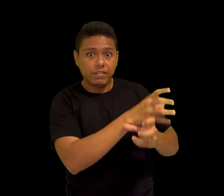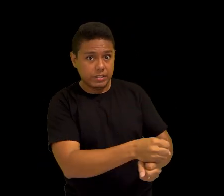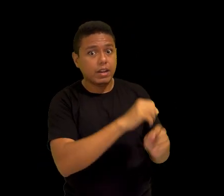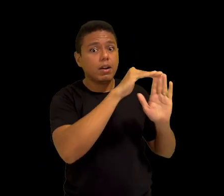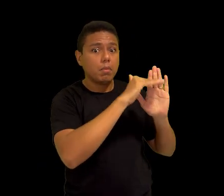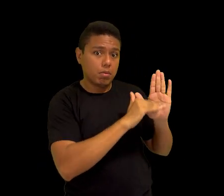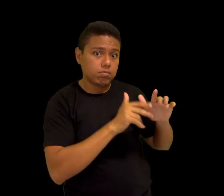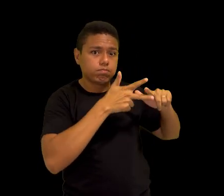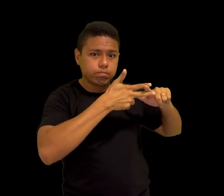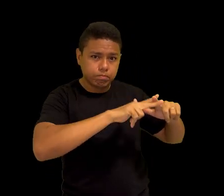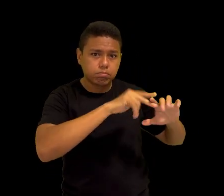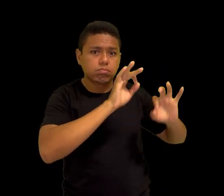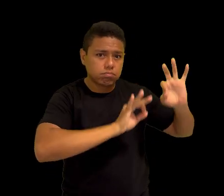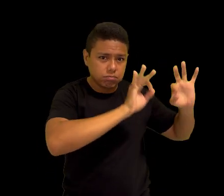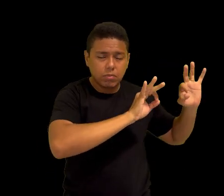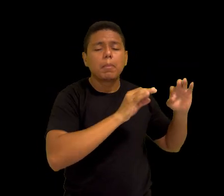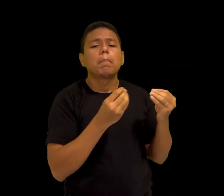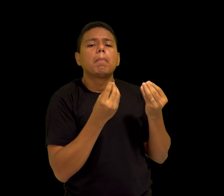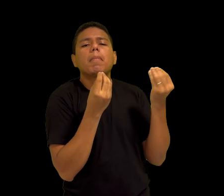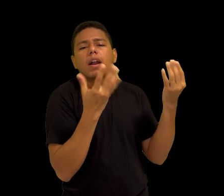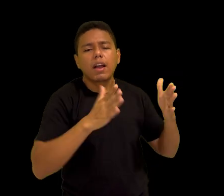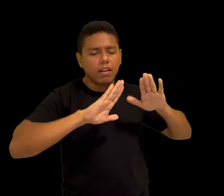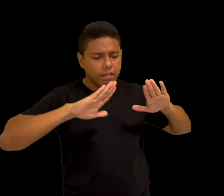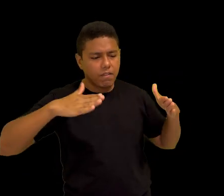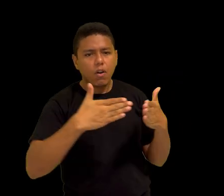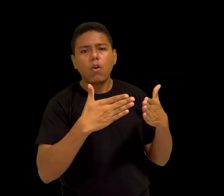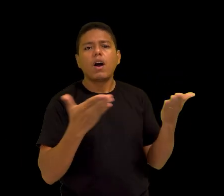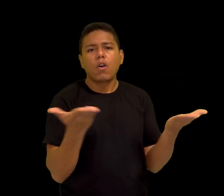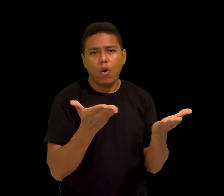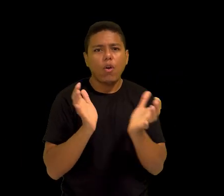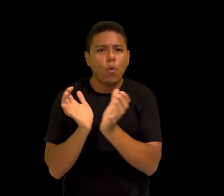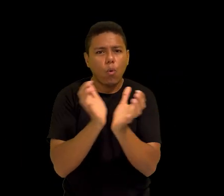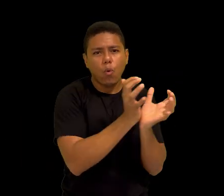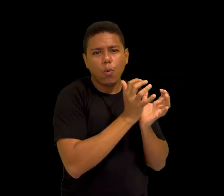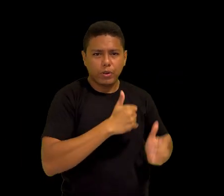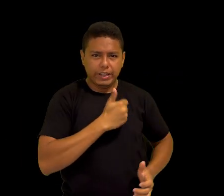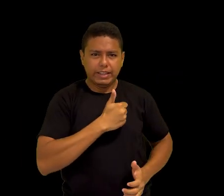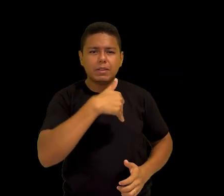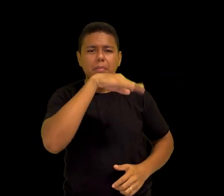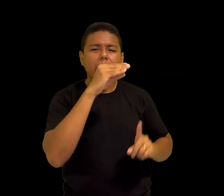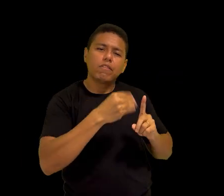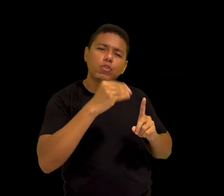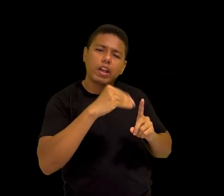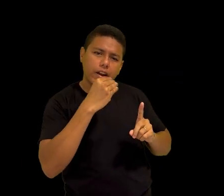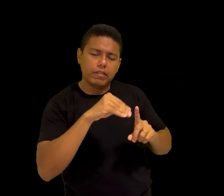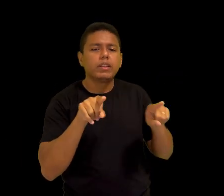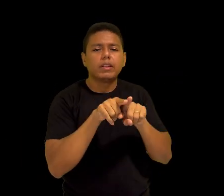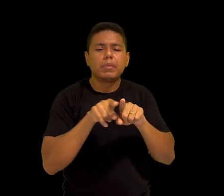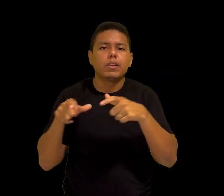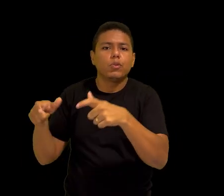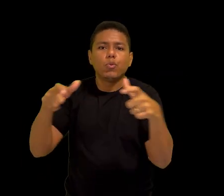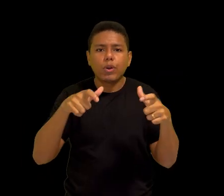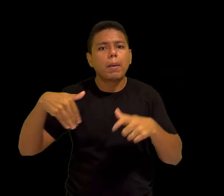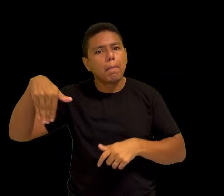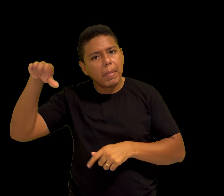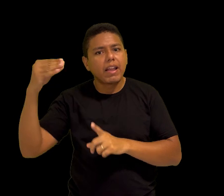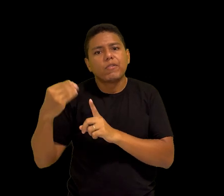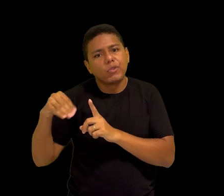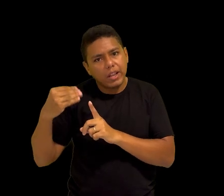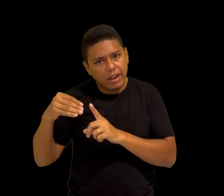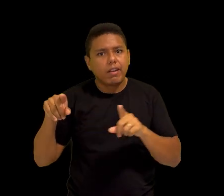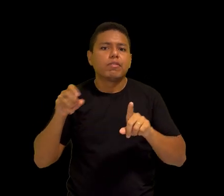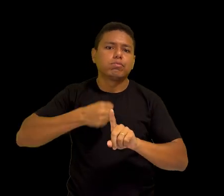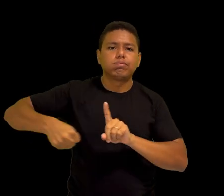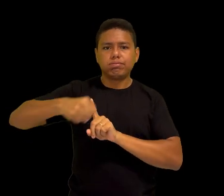programas foram revisados no sentido de eles serem mais focalizados nos grupos etários mais vulneráveis e nas regiões mais vulneráveis.